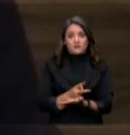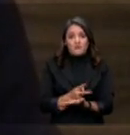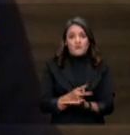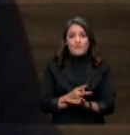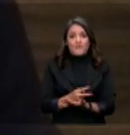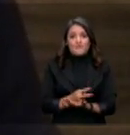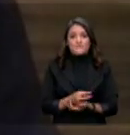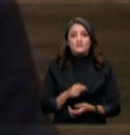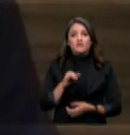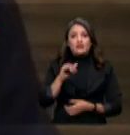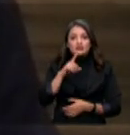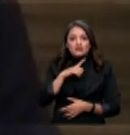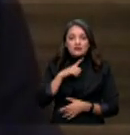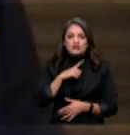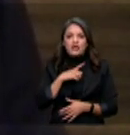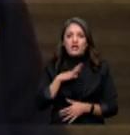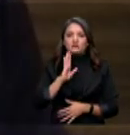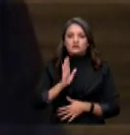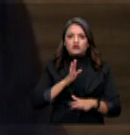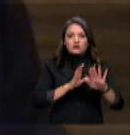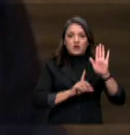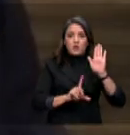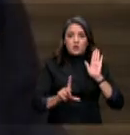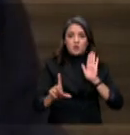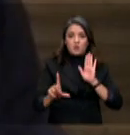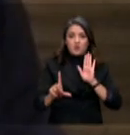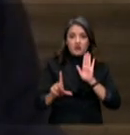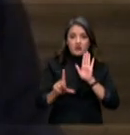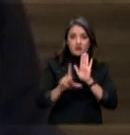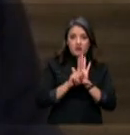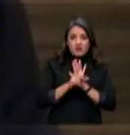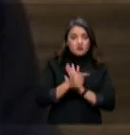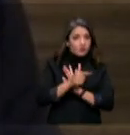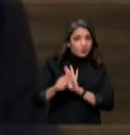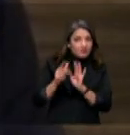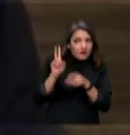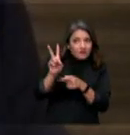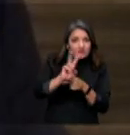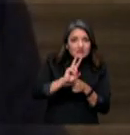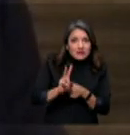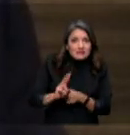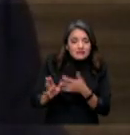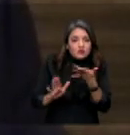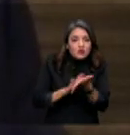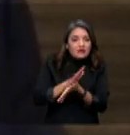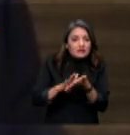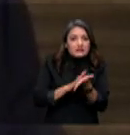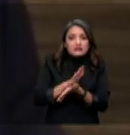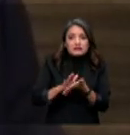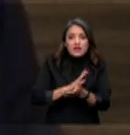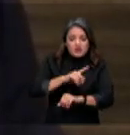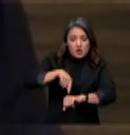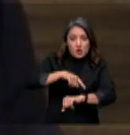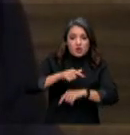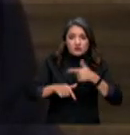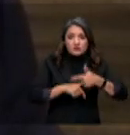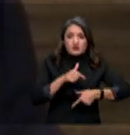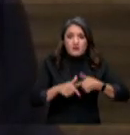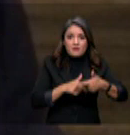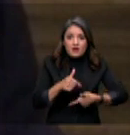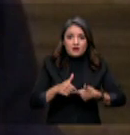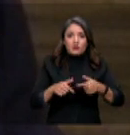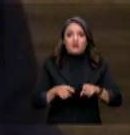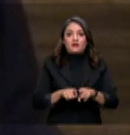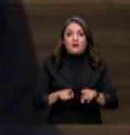havendo previsão normativa de não fiscalização da jornada e não realização de horas